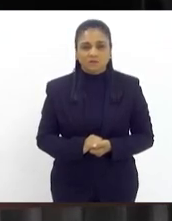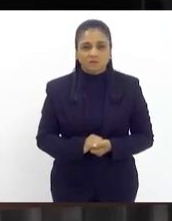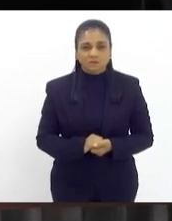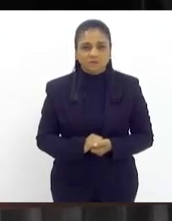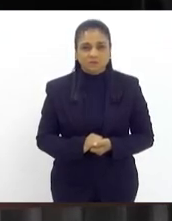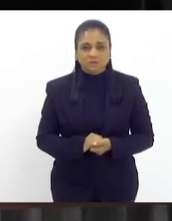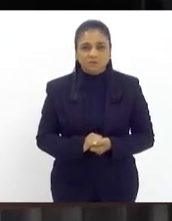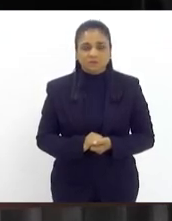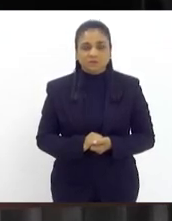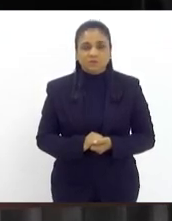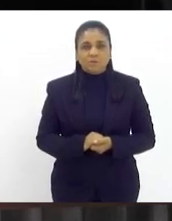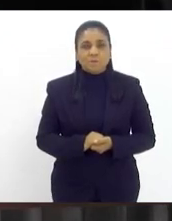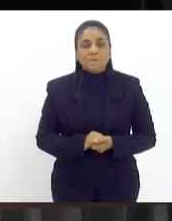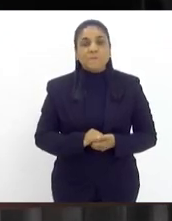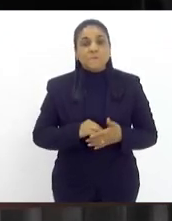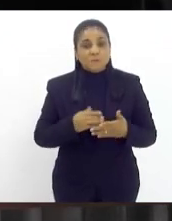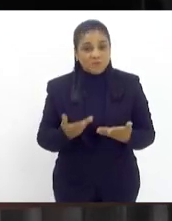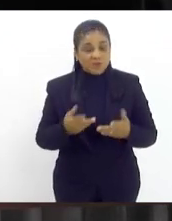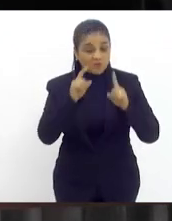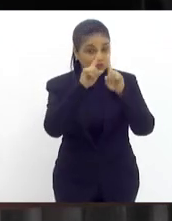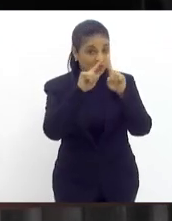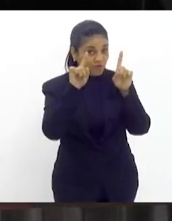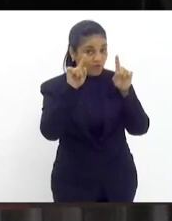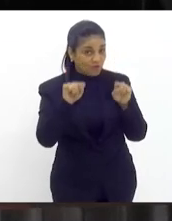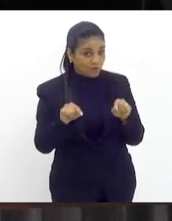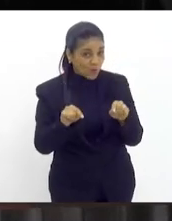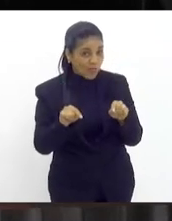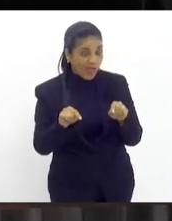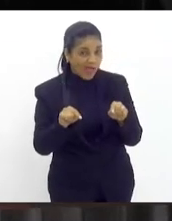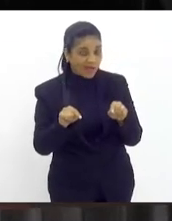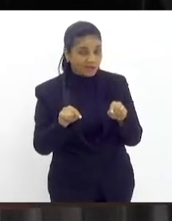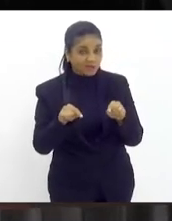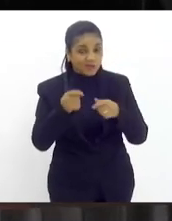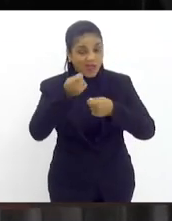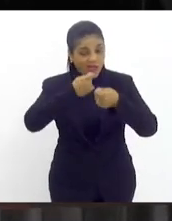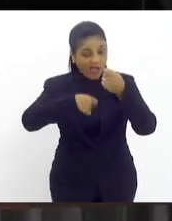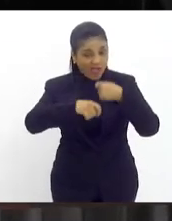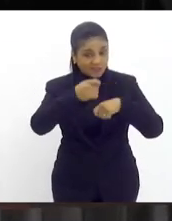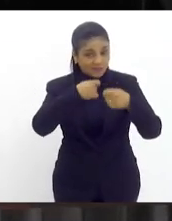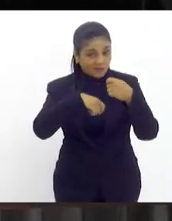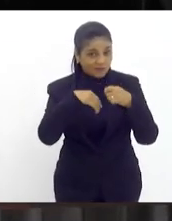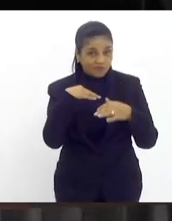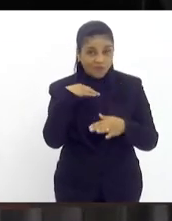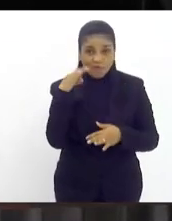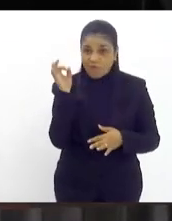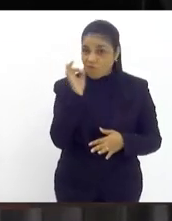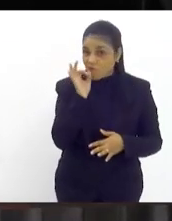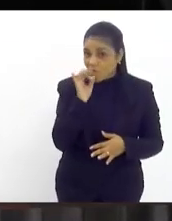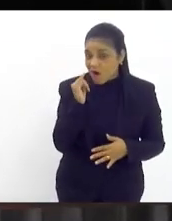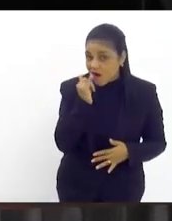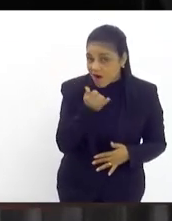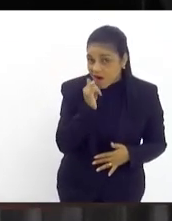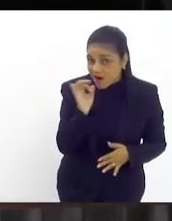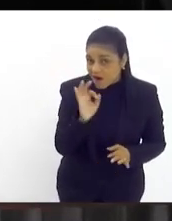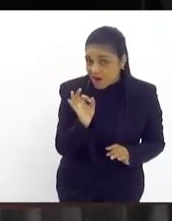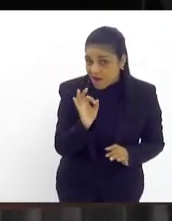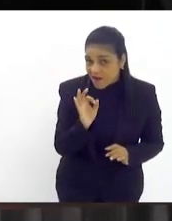nem falando dos funcionários administrativos daqueles que trabalham